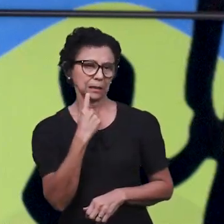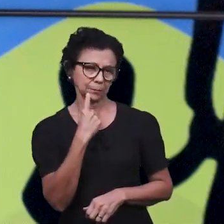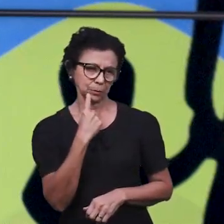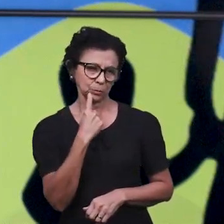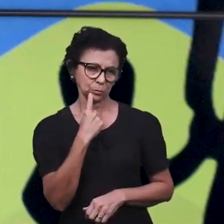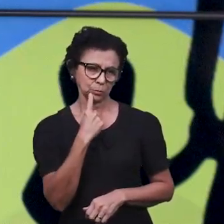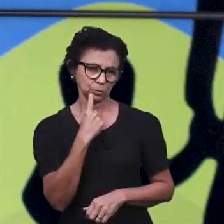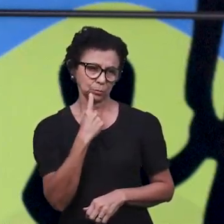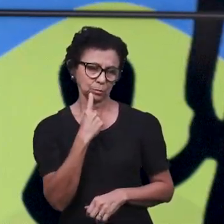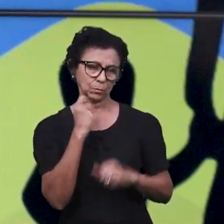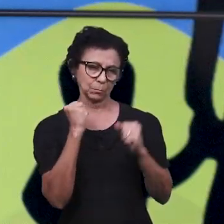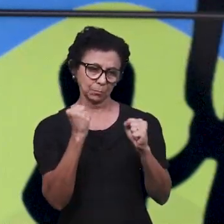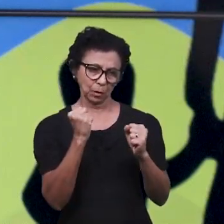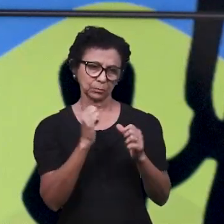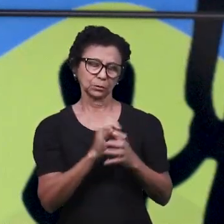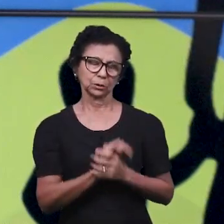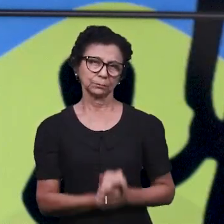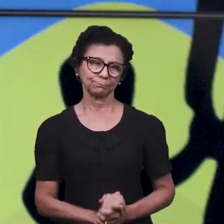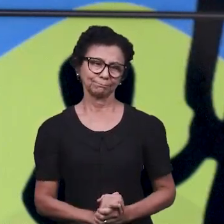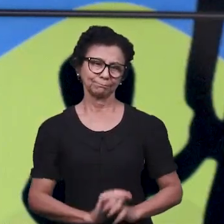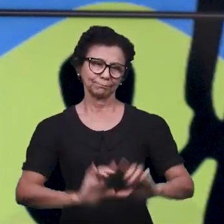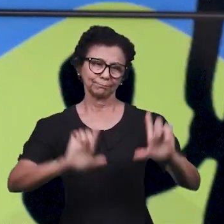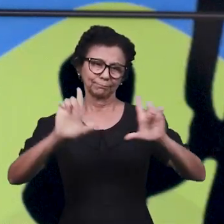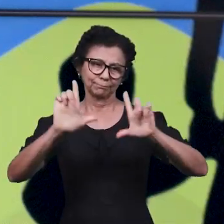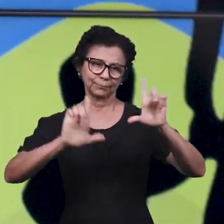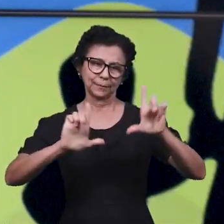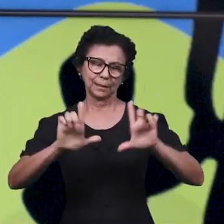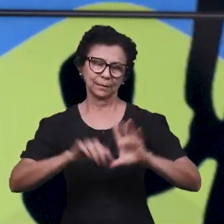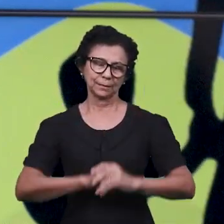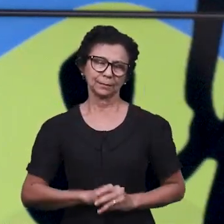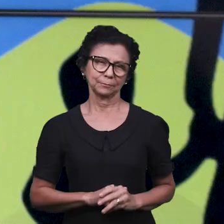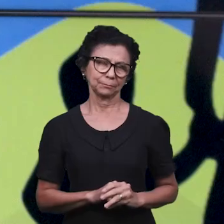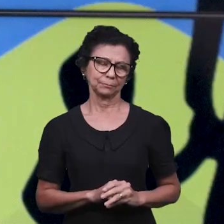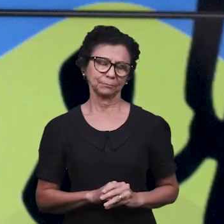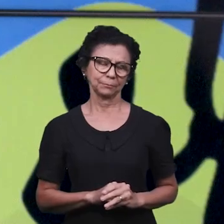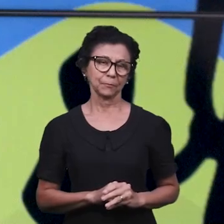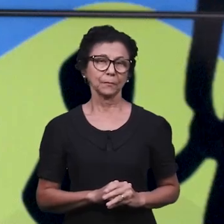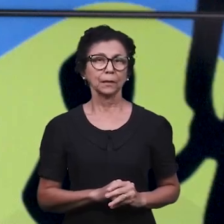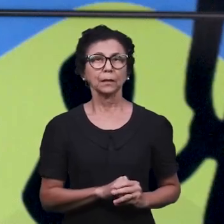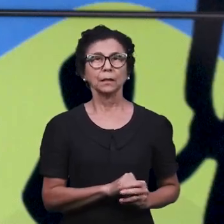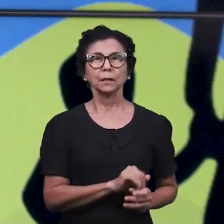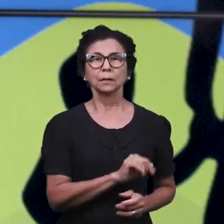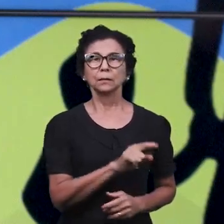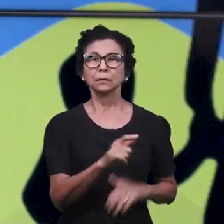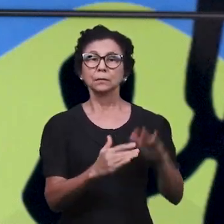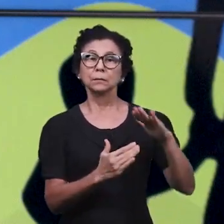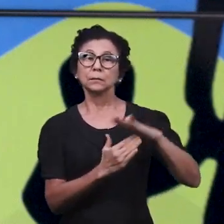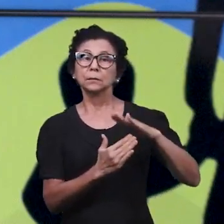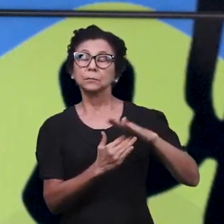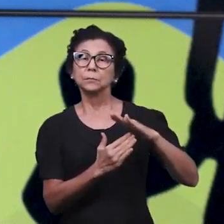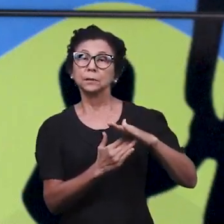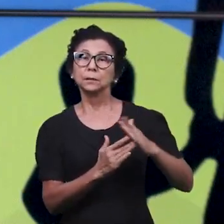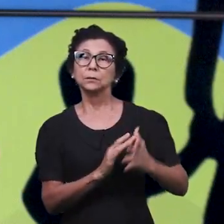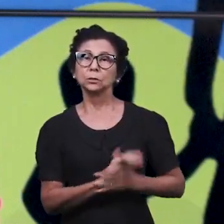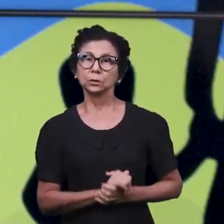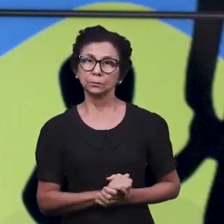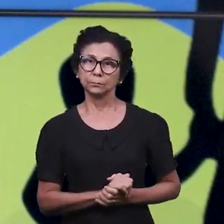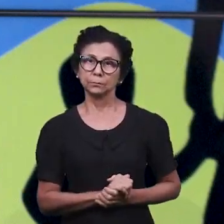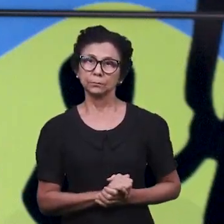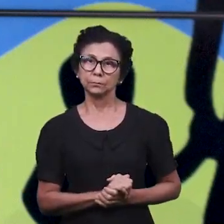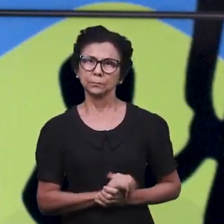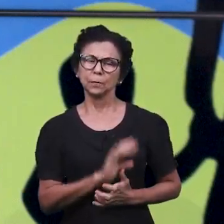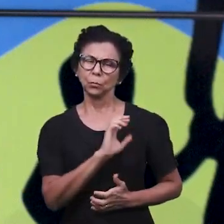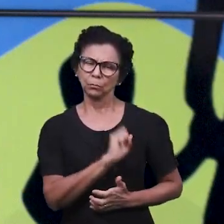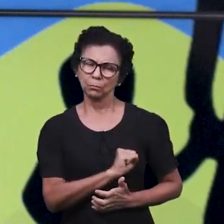de tal hora a tal hora. Então você, pais, vocês dá esses limites afetivos e